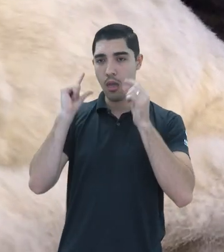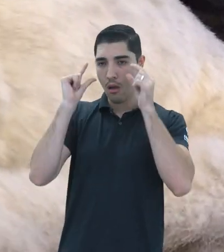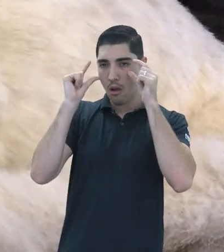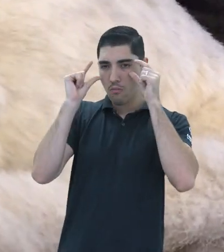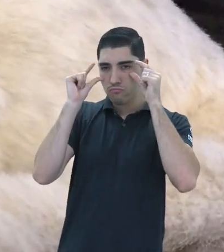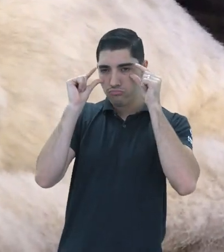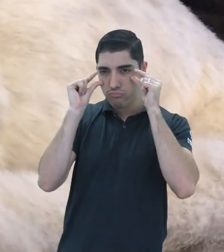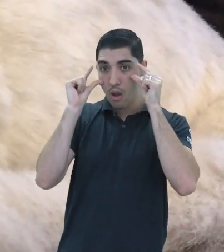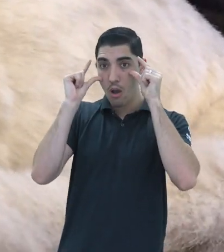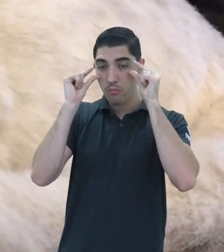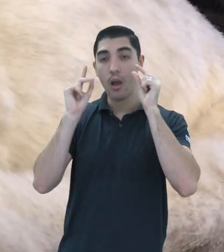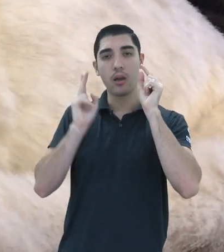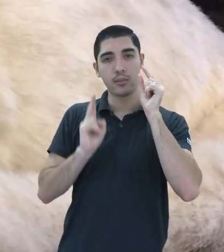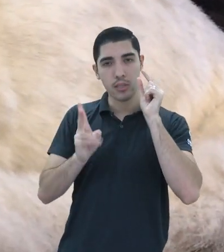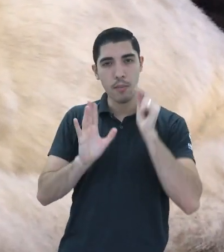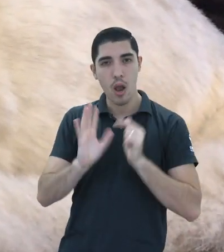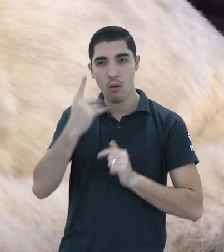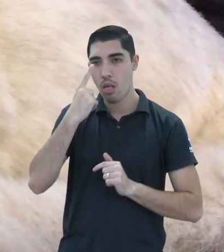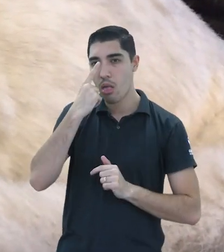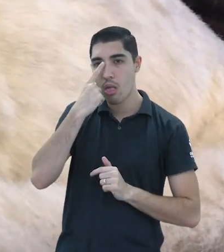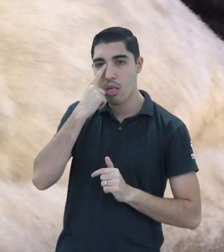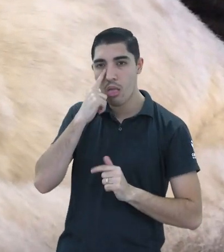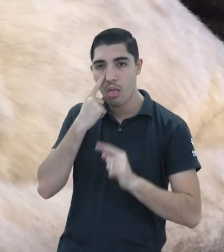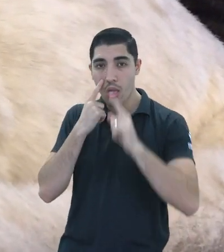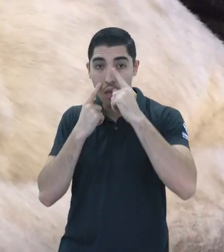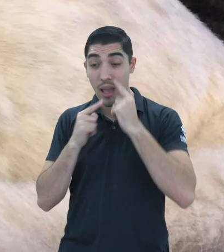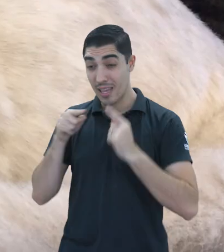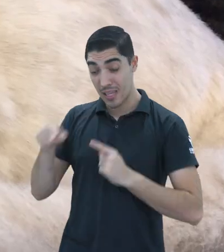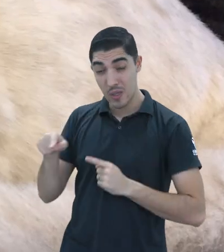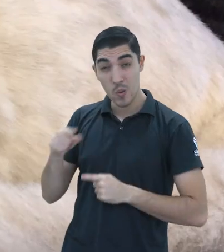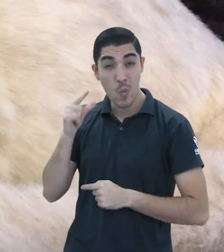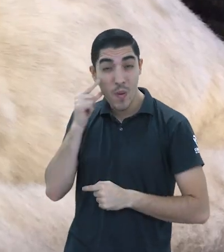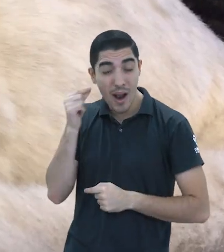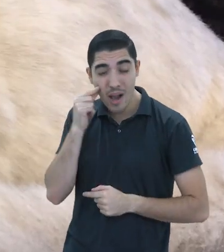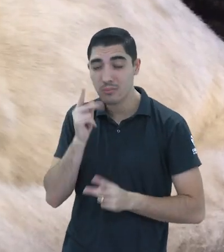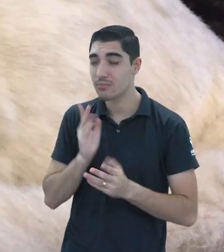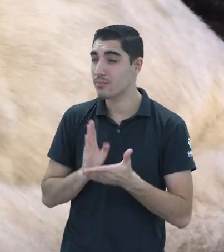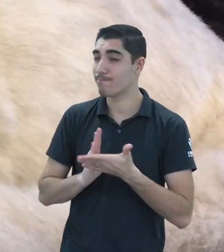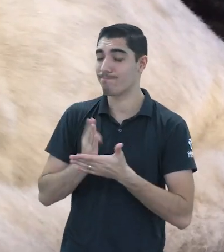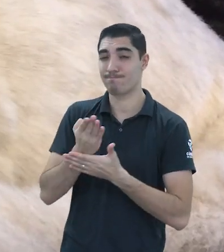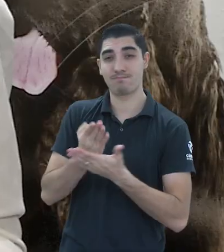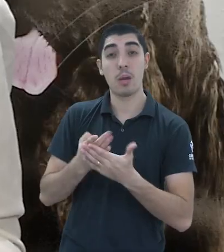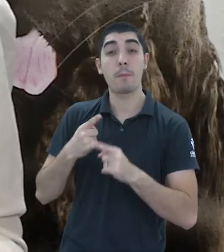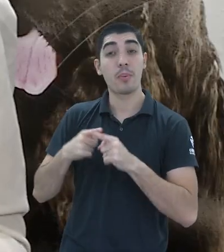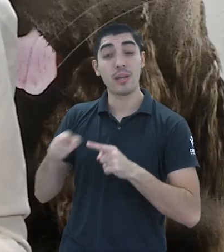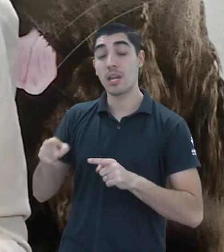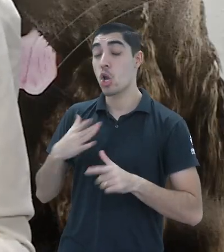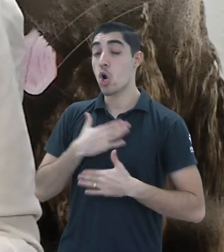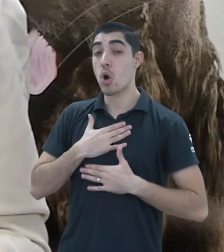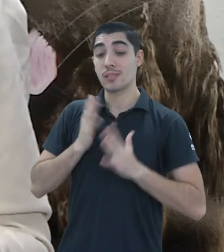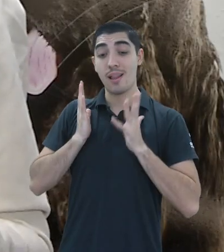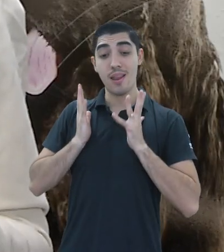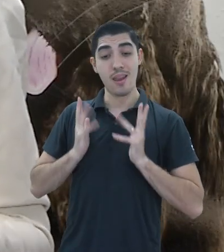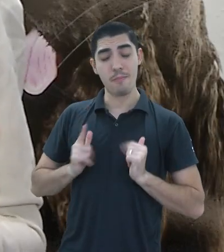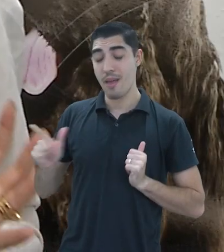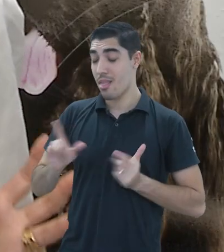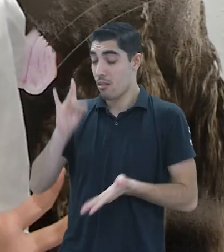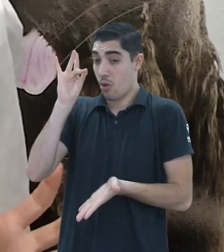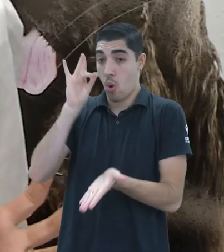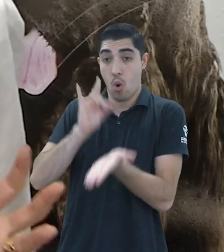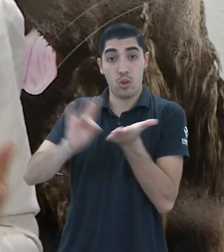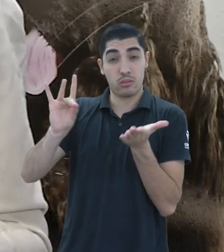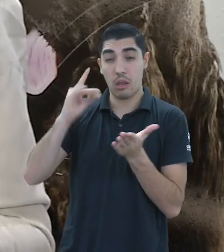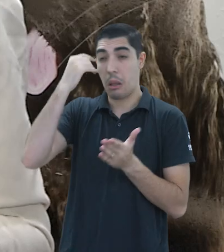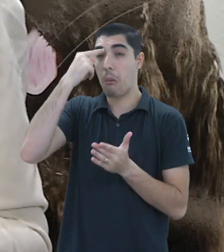né? Tem uma dobrinha ali, ficam aquele escorrer todo aqui e o gato se incomoda muito mais, porque ele é extremamente